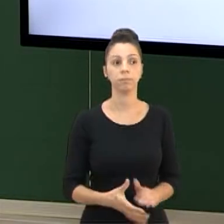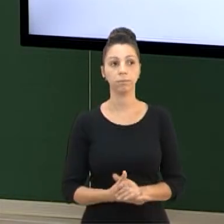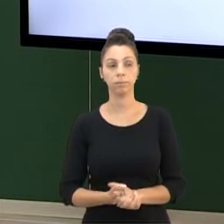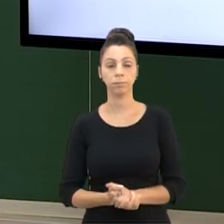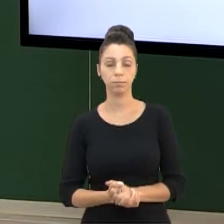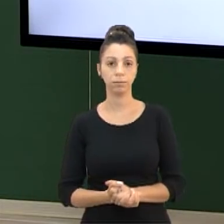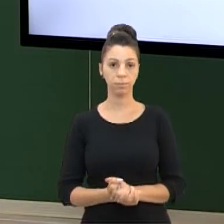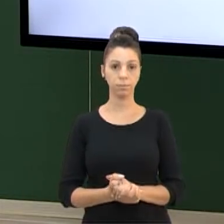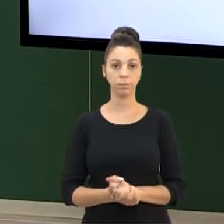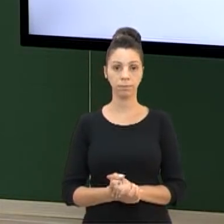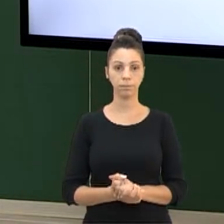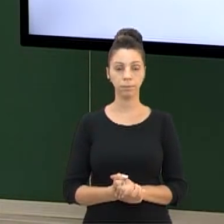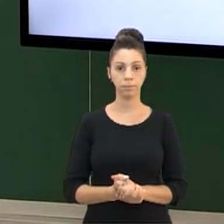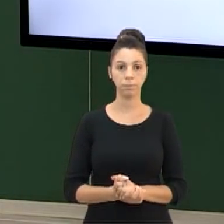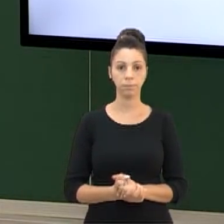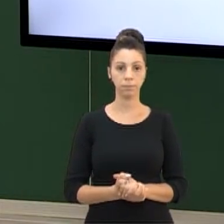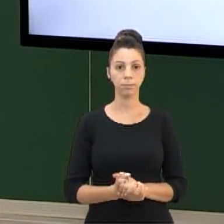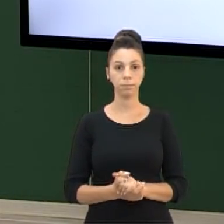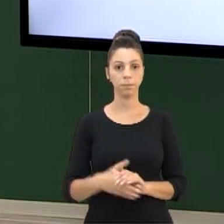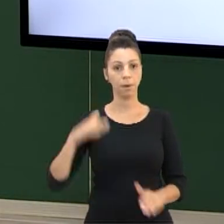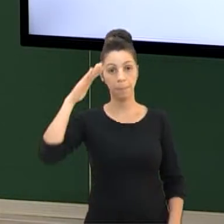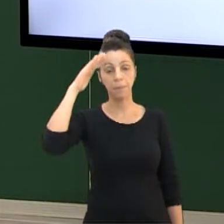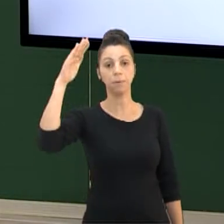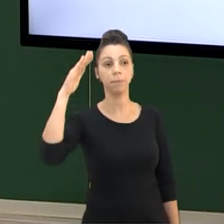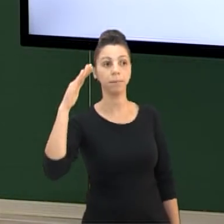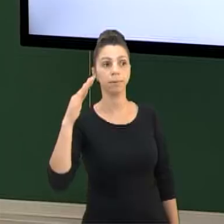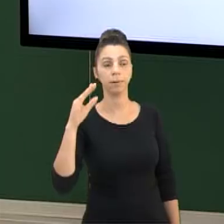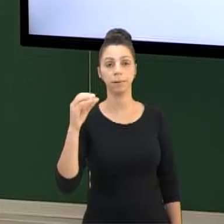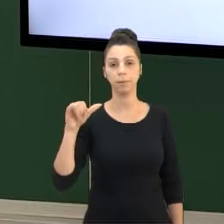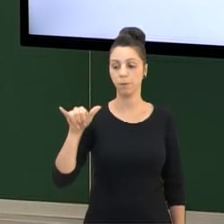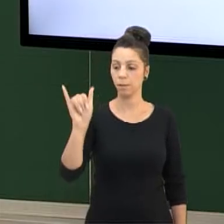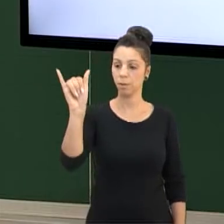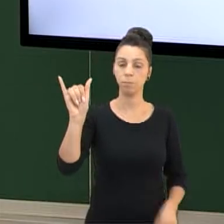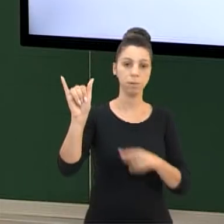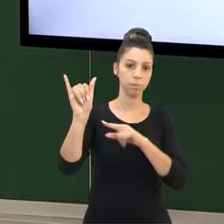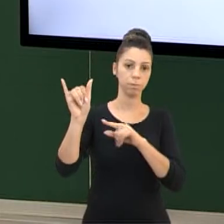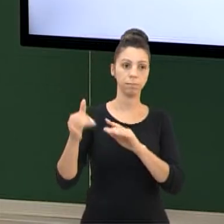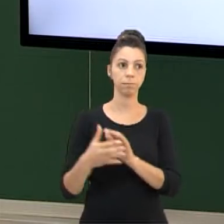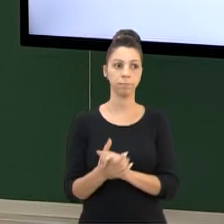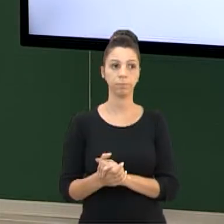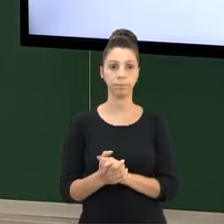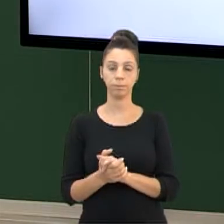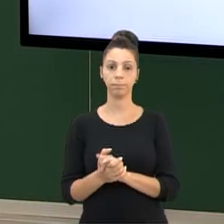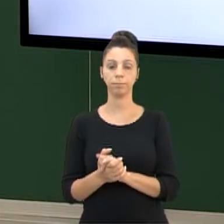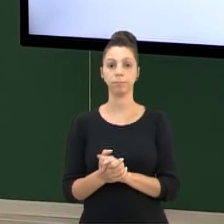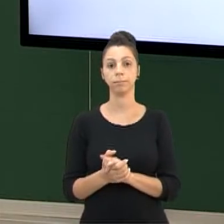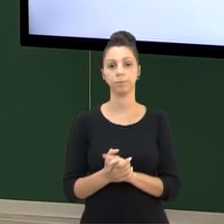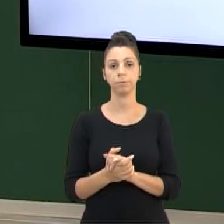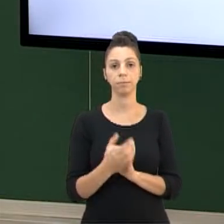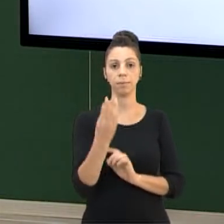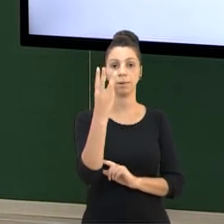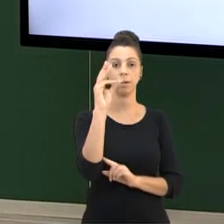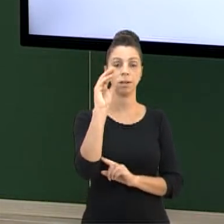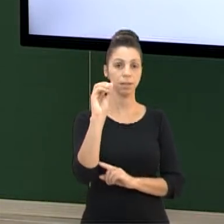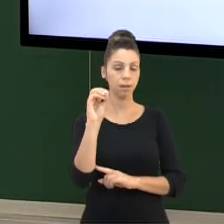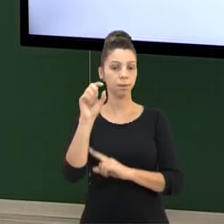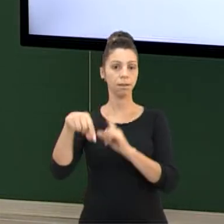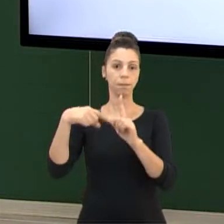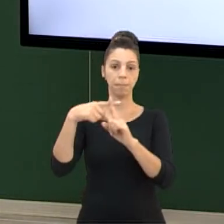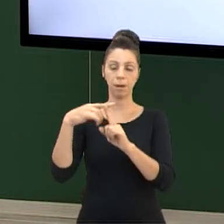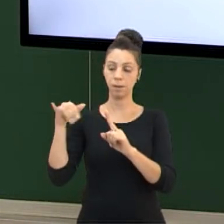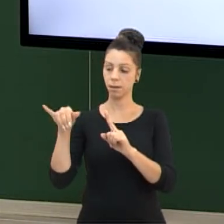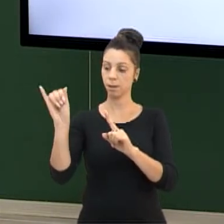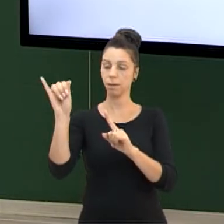principalmente, o valor de y. Então, mais 30 graus mais y é igual a